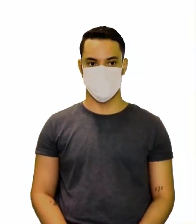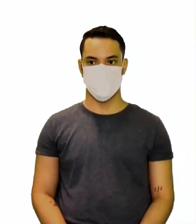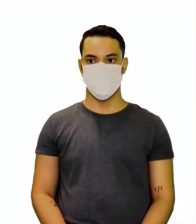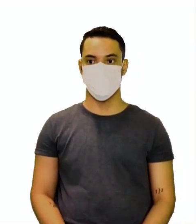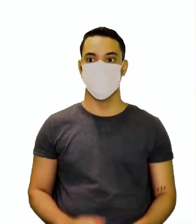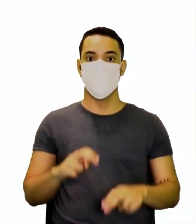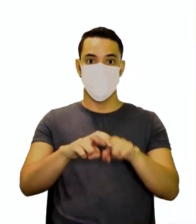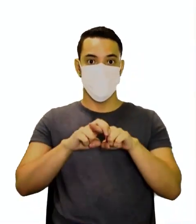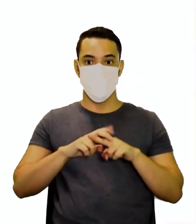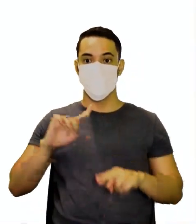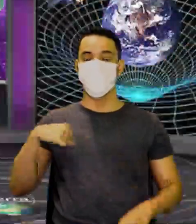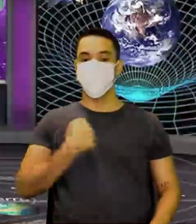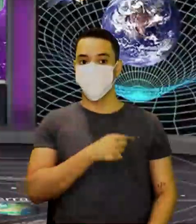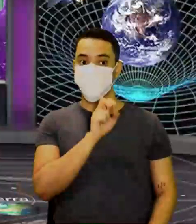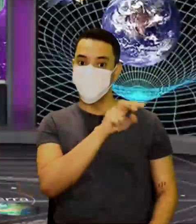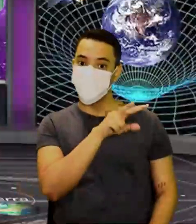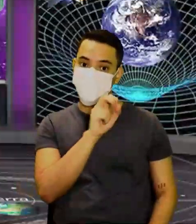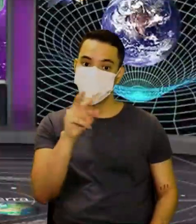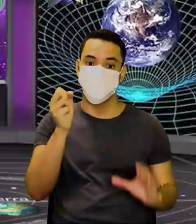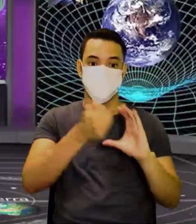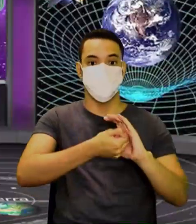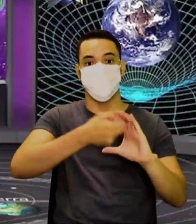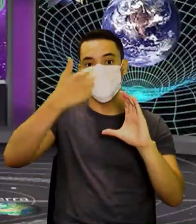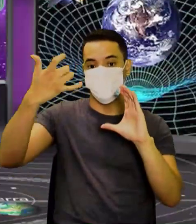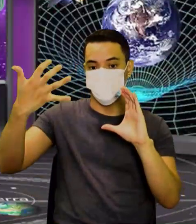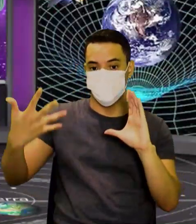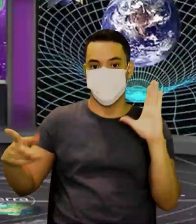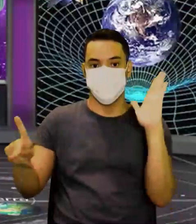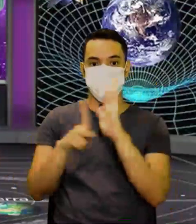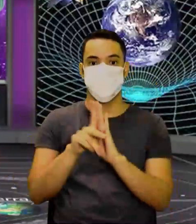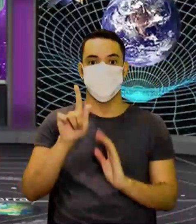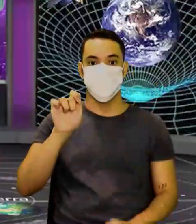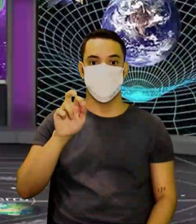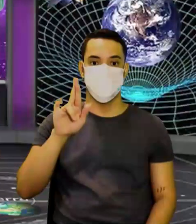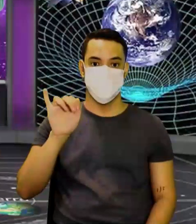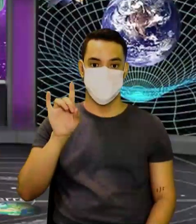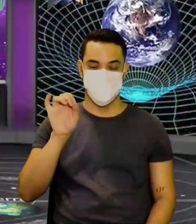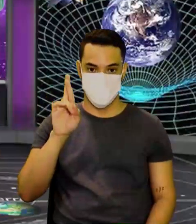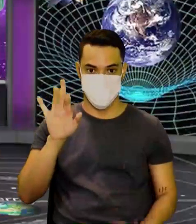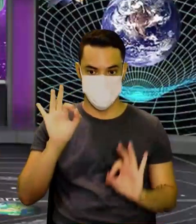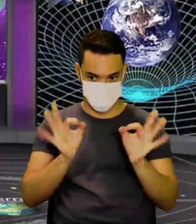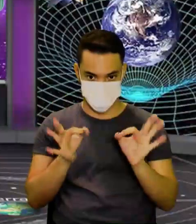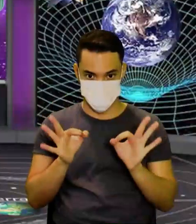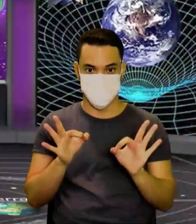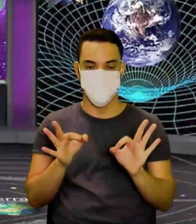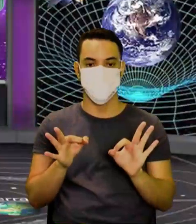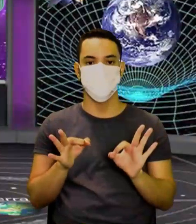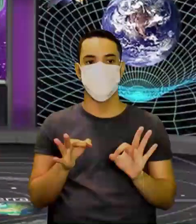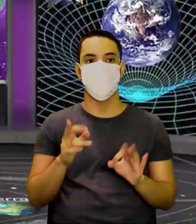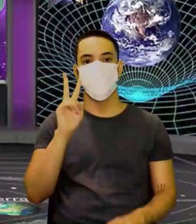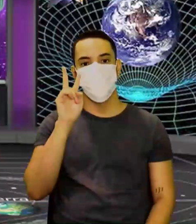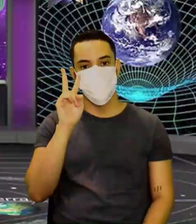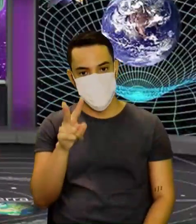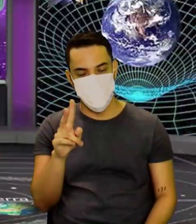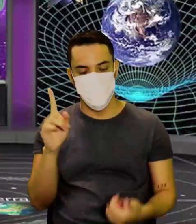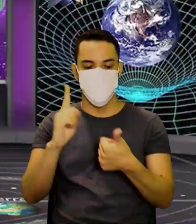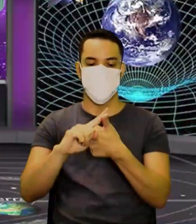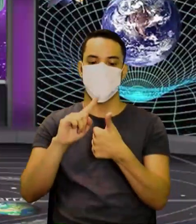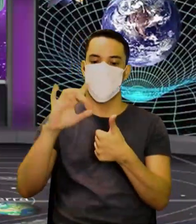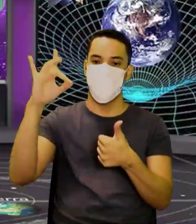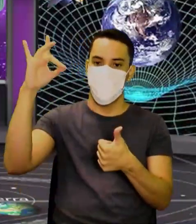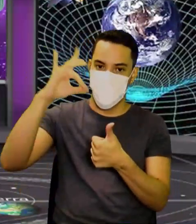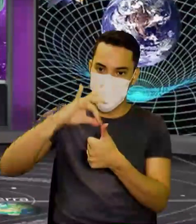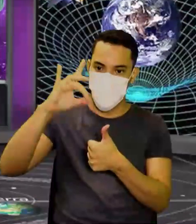nós vimos aí essas características do gerador, né, pessoal? Então nós vimos ali, ó, gerador real,